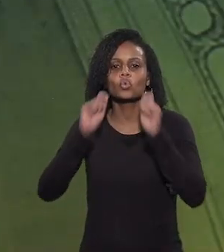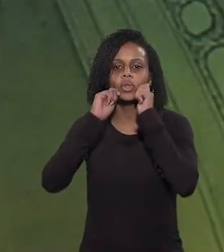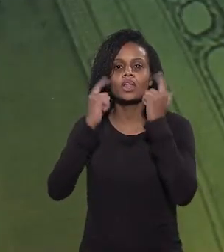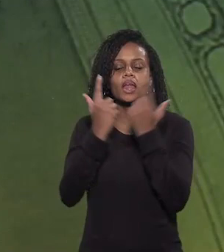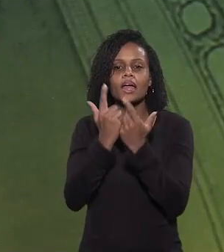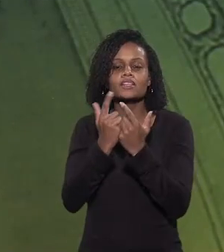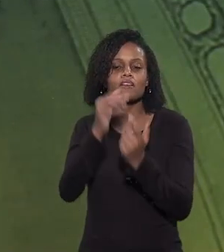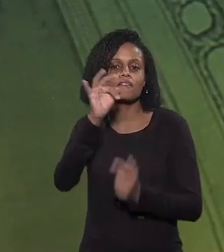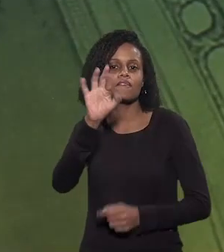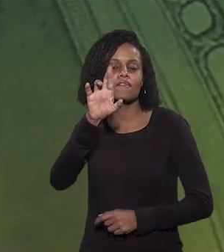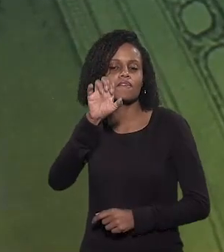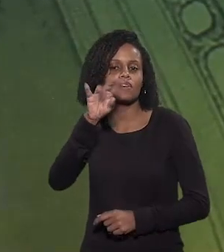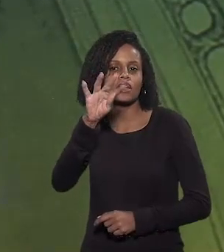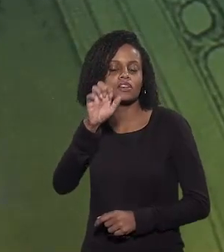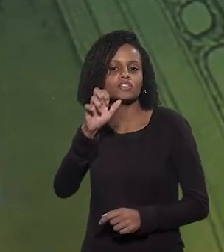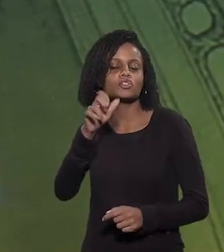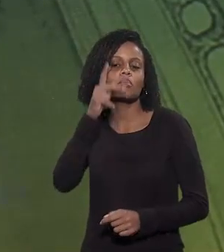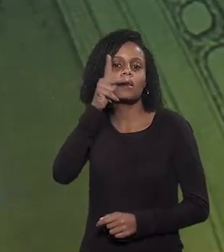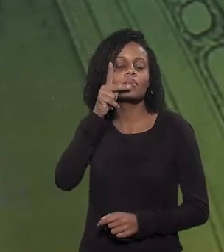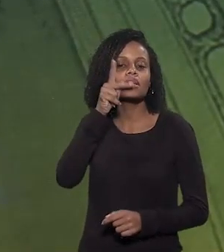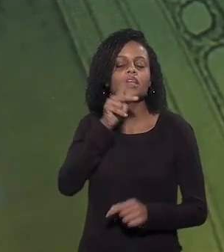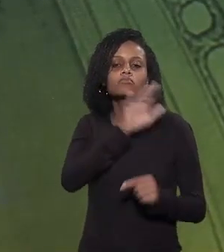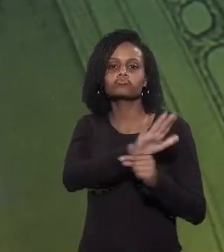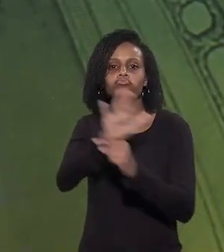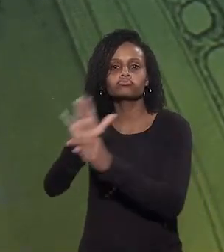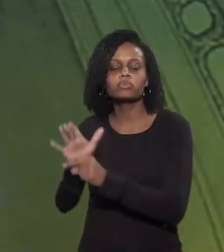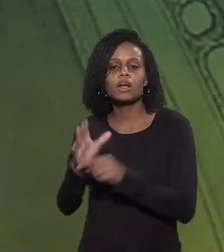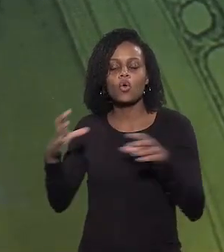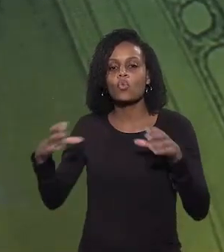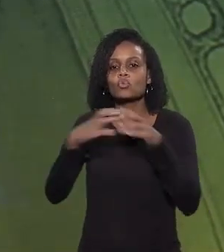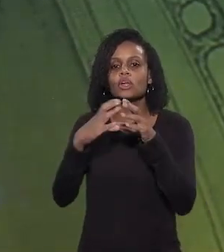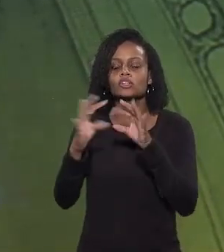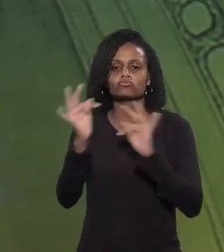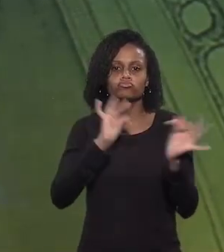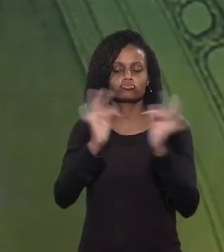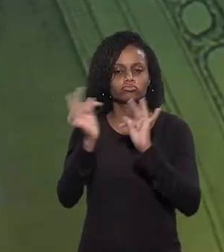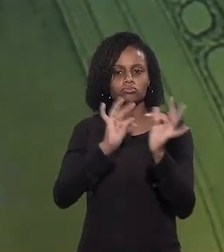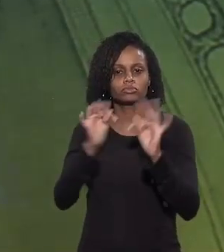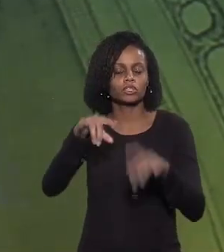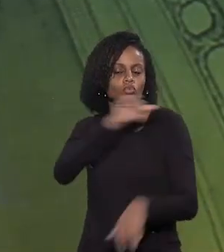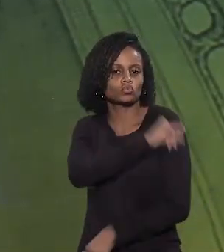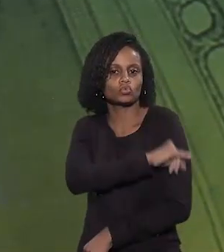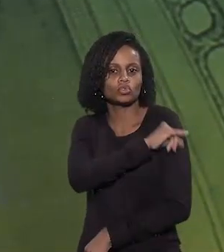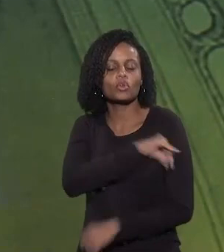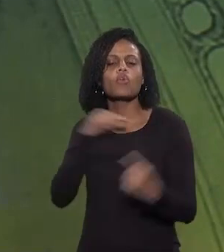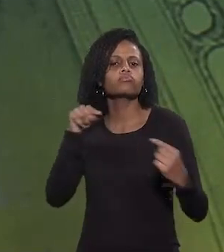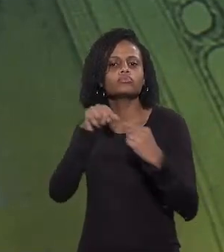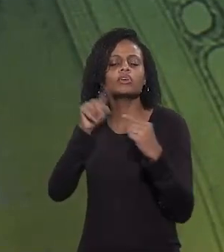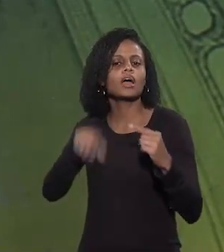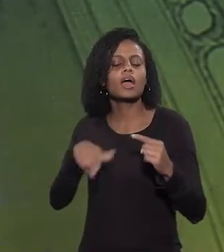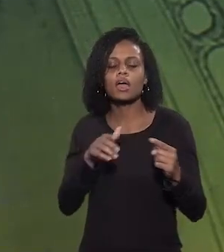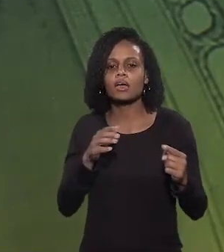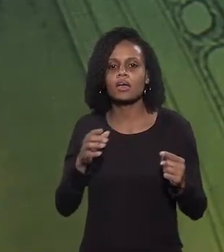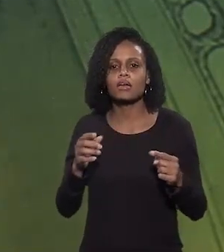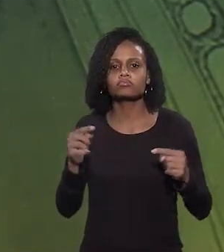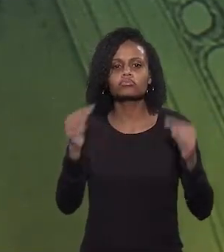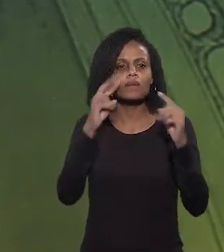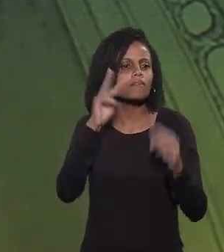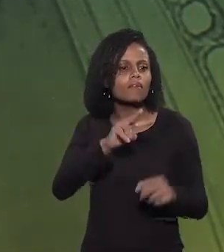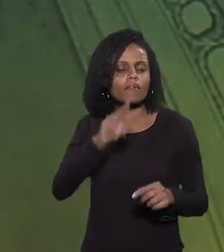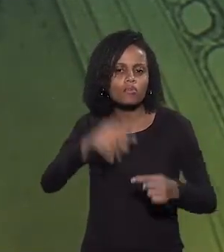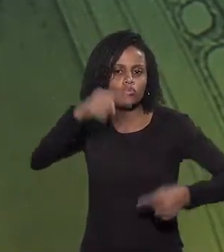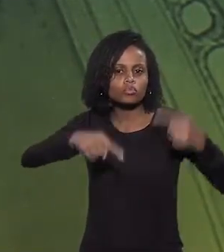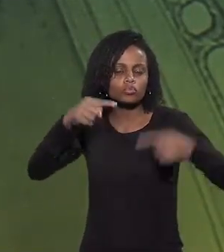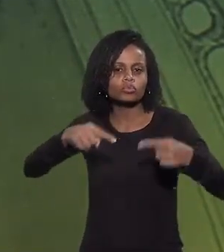instalada na Alerj a Frente Parlamentar em Defesa das Comunidades Terapêuticas no estado do Rio. O objetivo é acompanhar